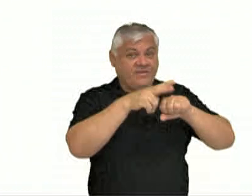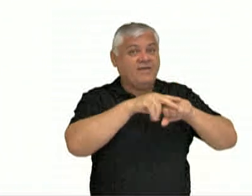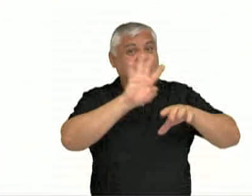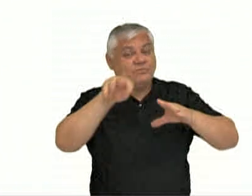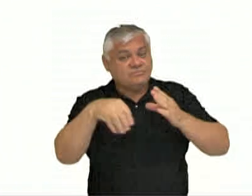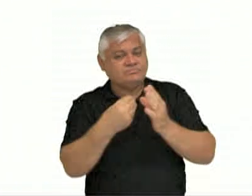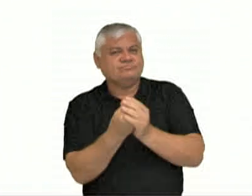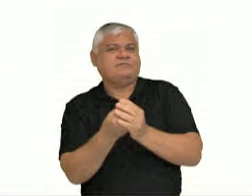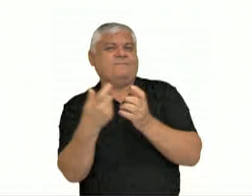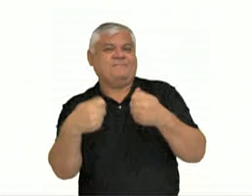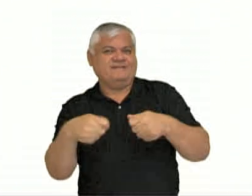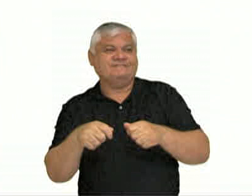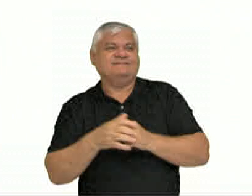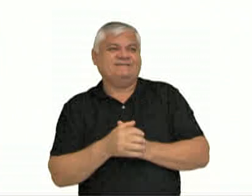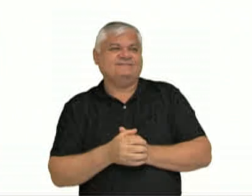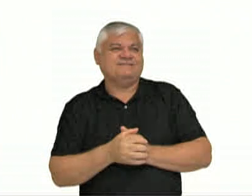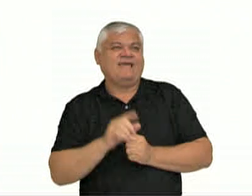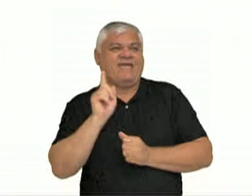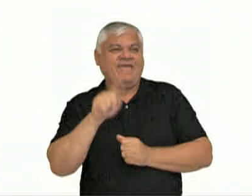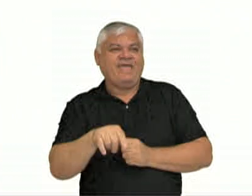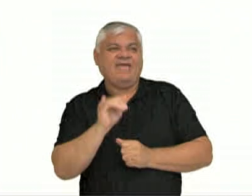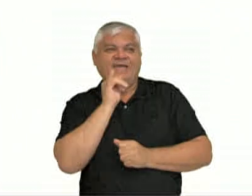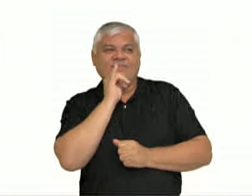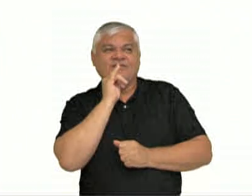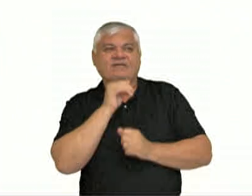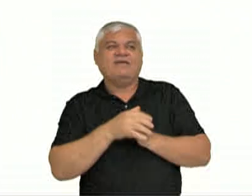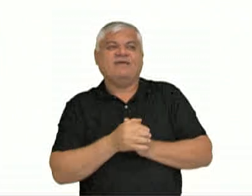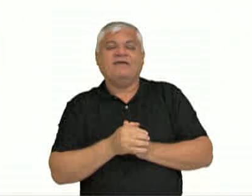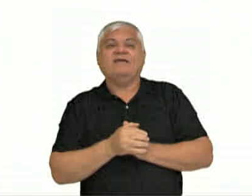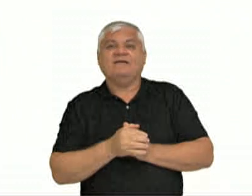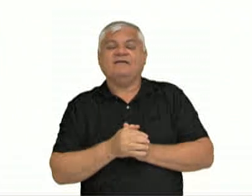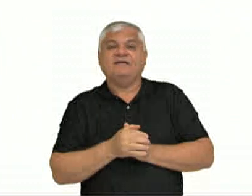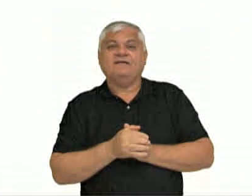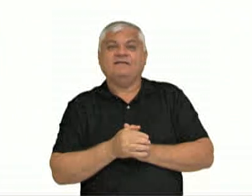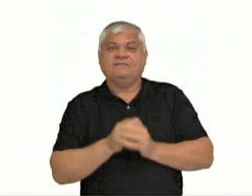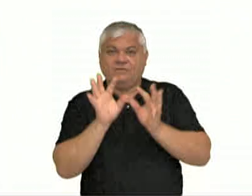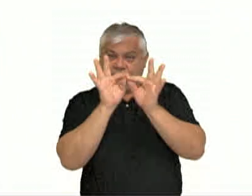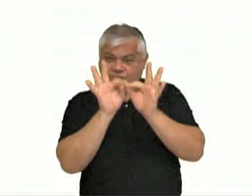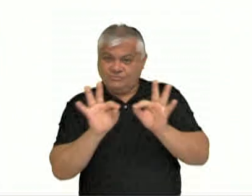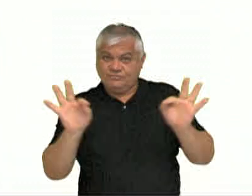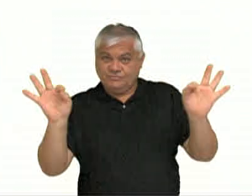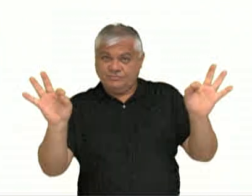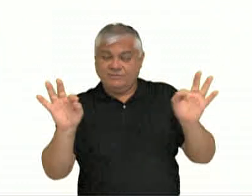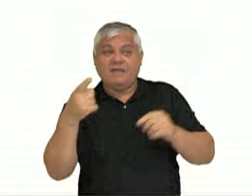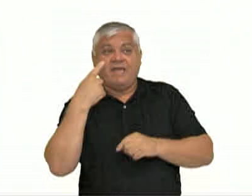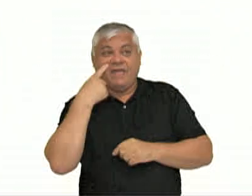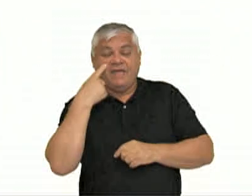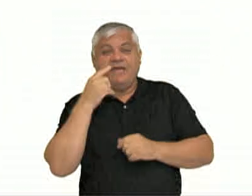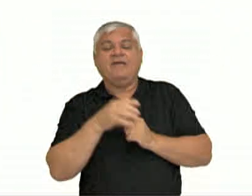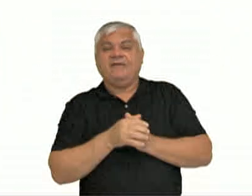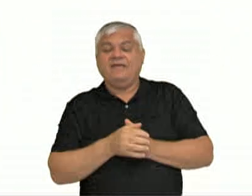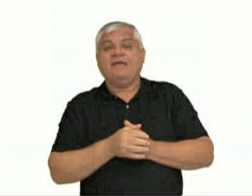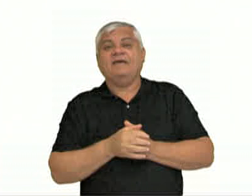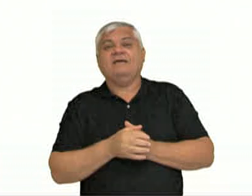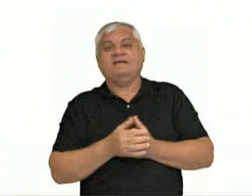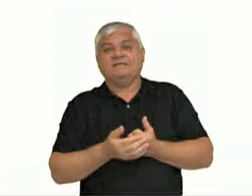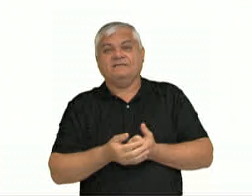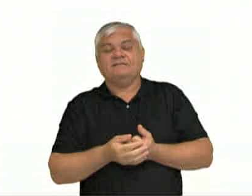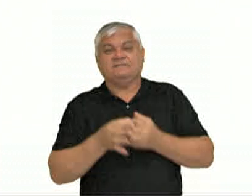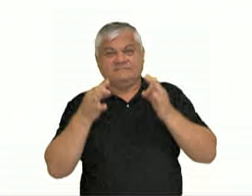quê? Predicativo. E o predicativo aparece como uma oração inteira. Então, ela é uma subordinada